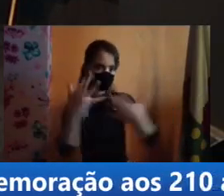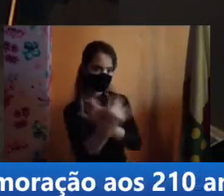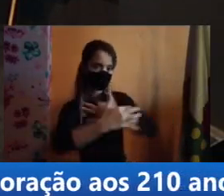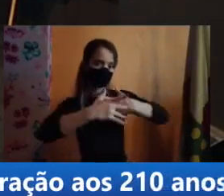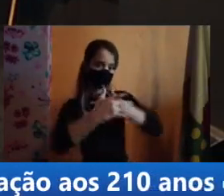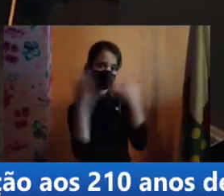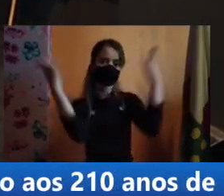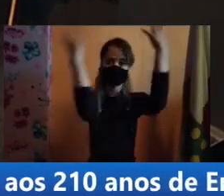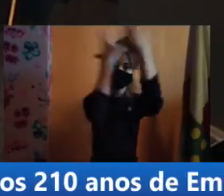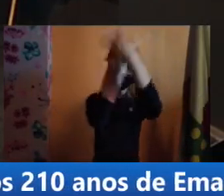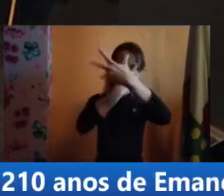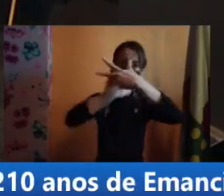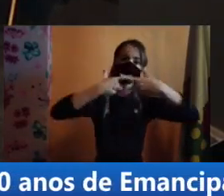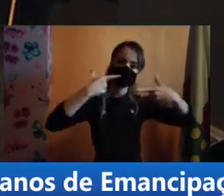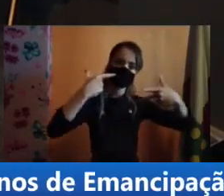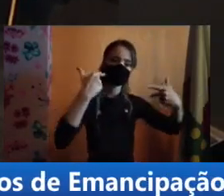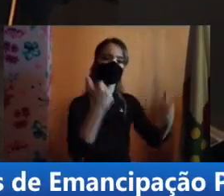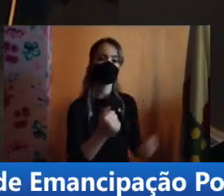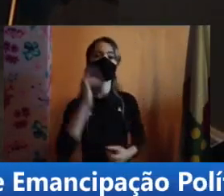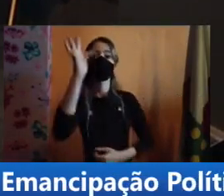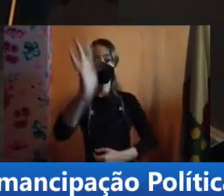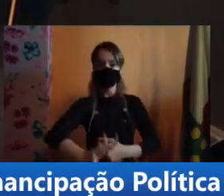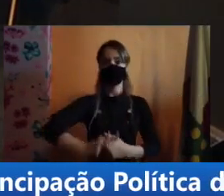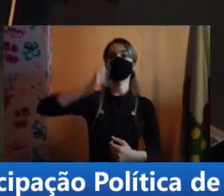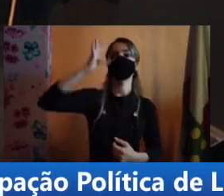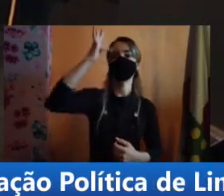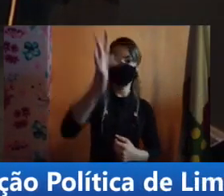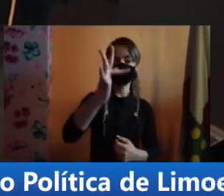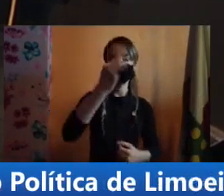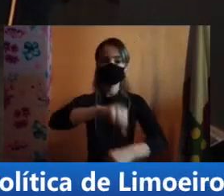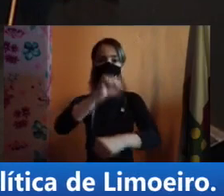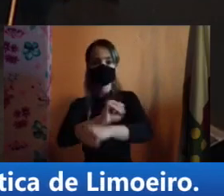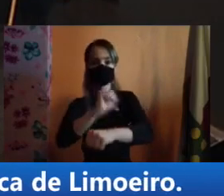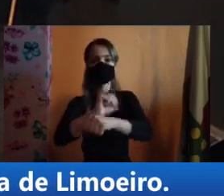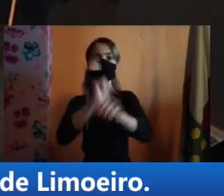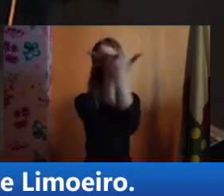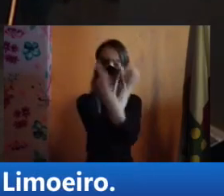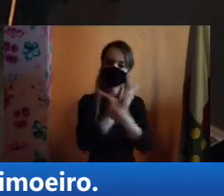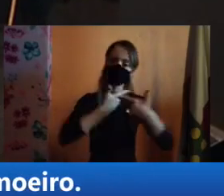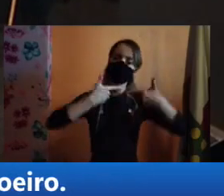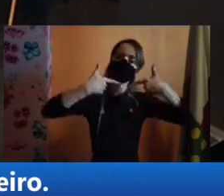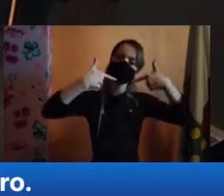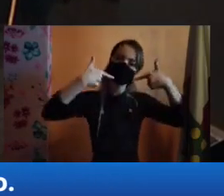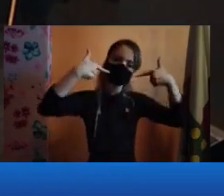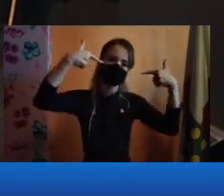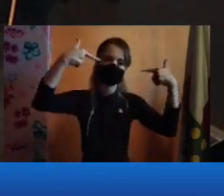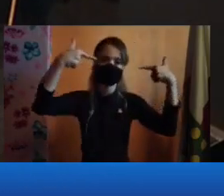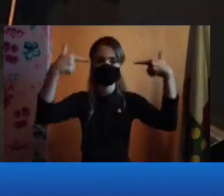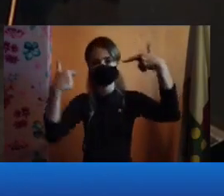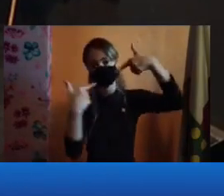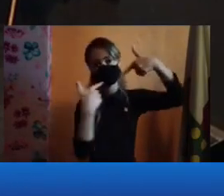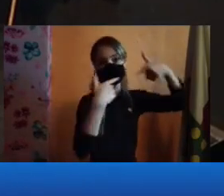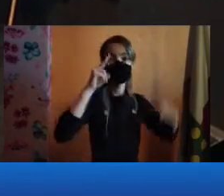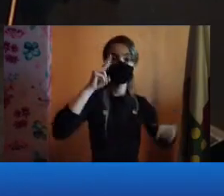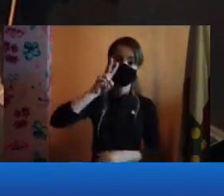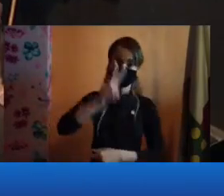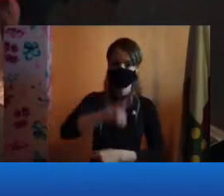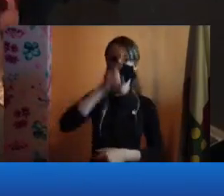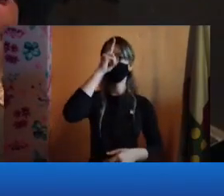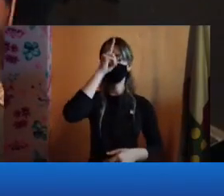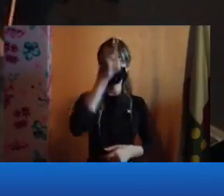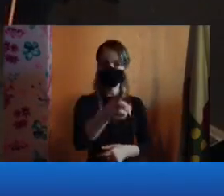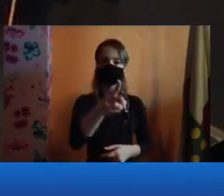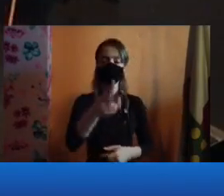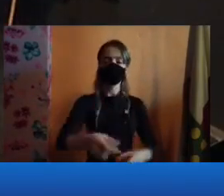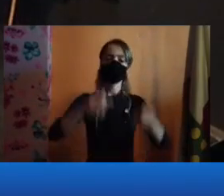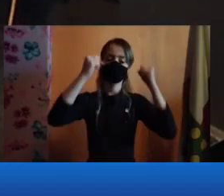Avante, princesa formosa, ao porvir que te espera risonho,